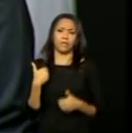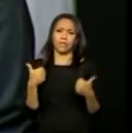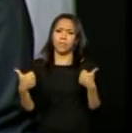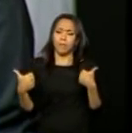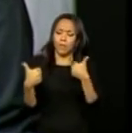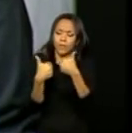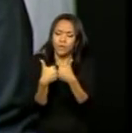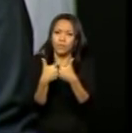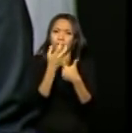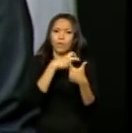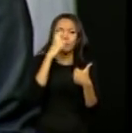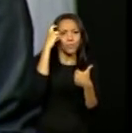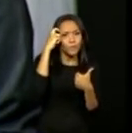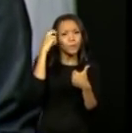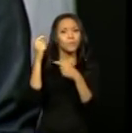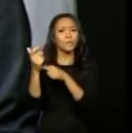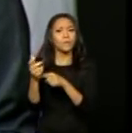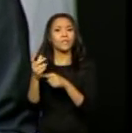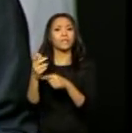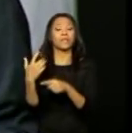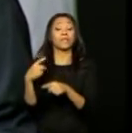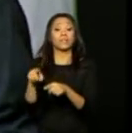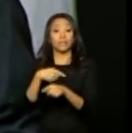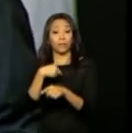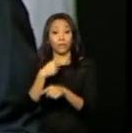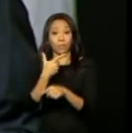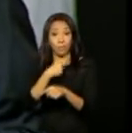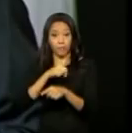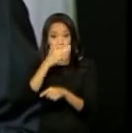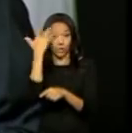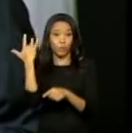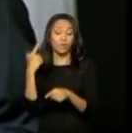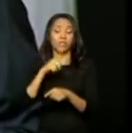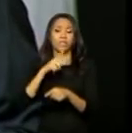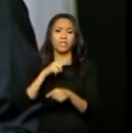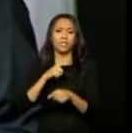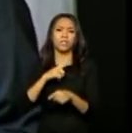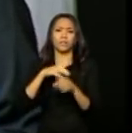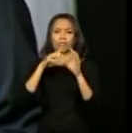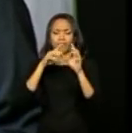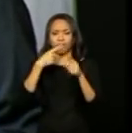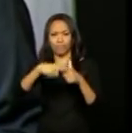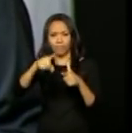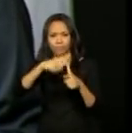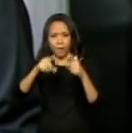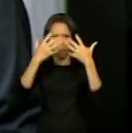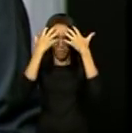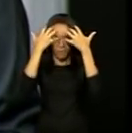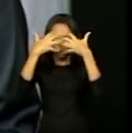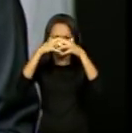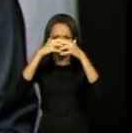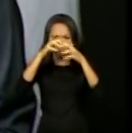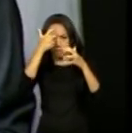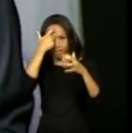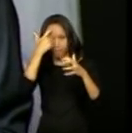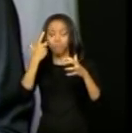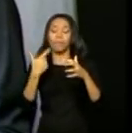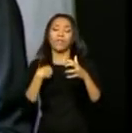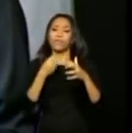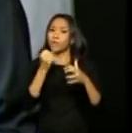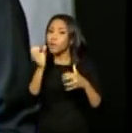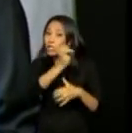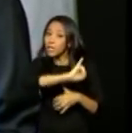com atendimento a pessoas portadoras de distúrbio mental. E foi muito importante a experiência da cultura e da arte